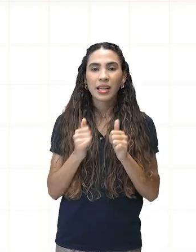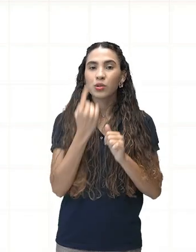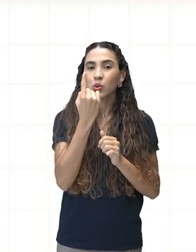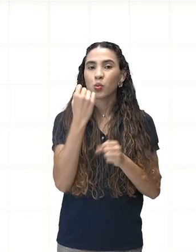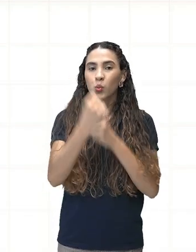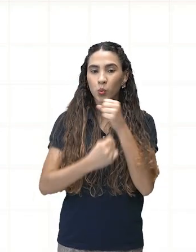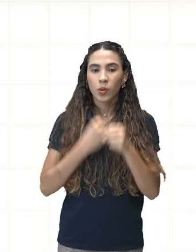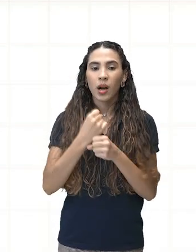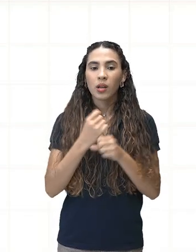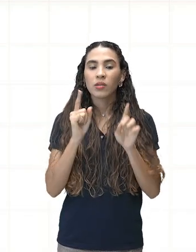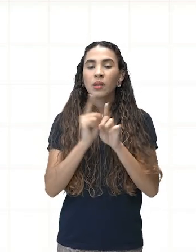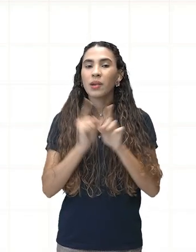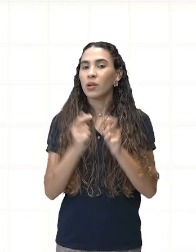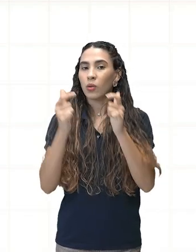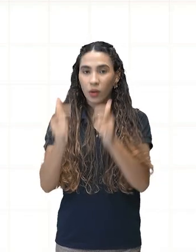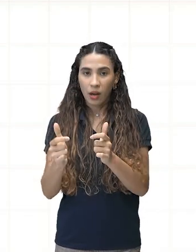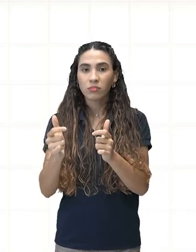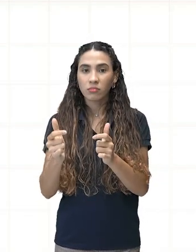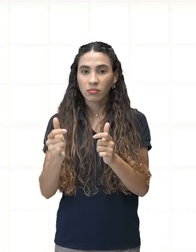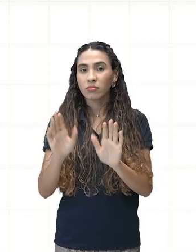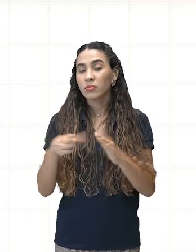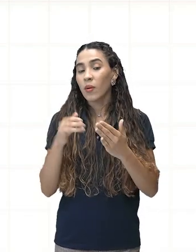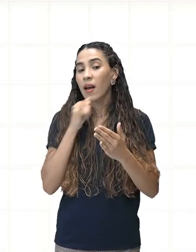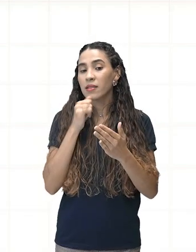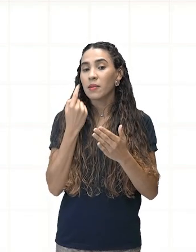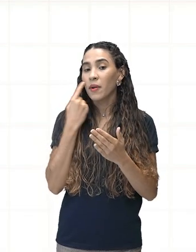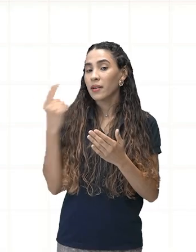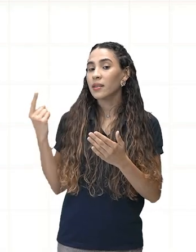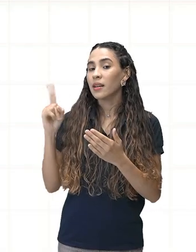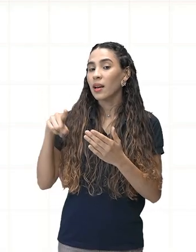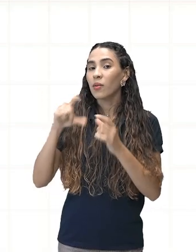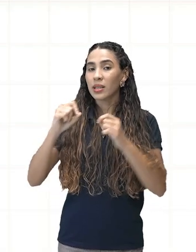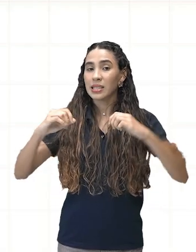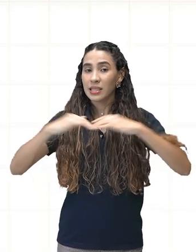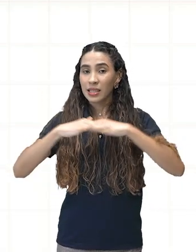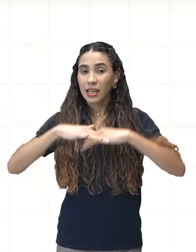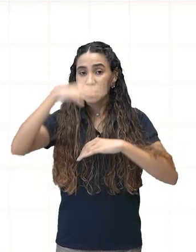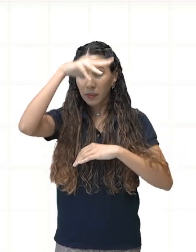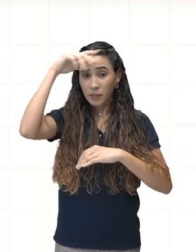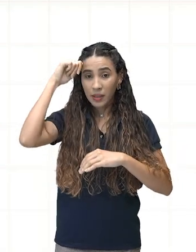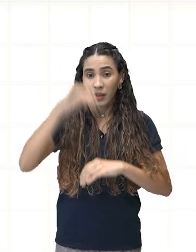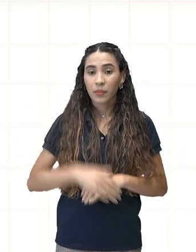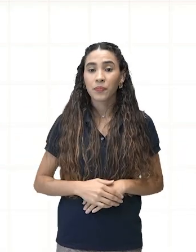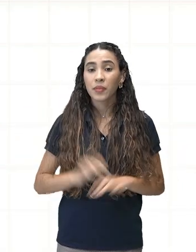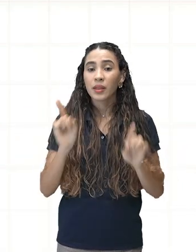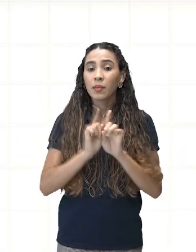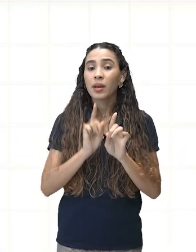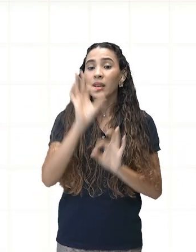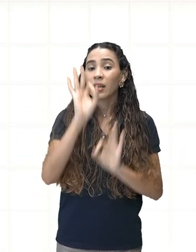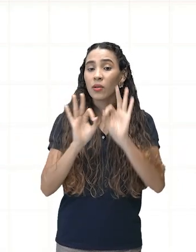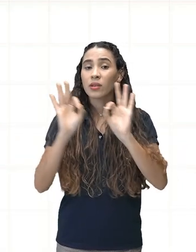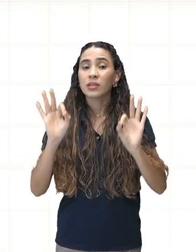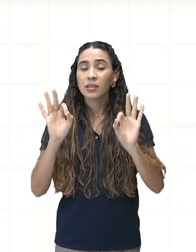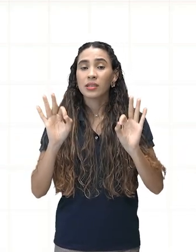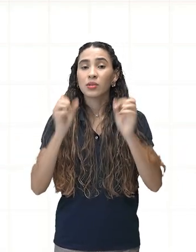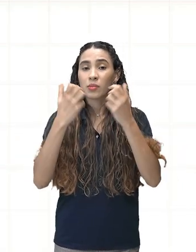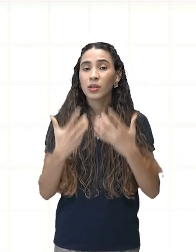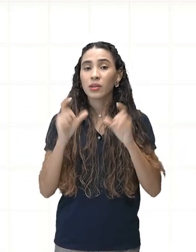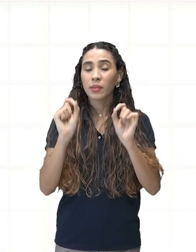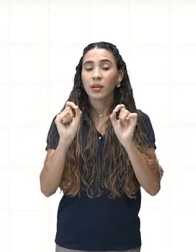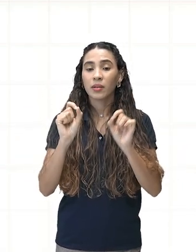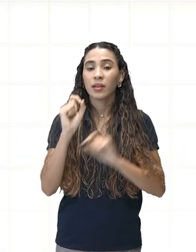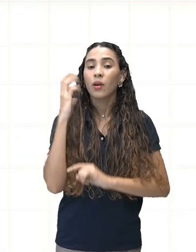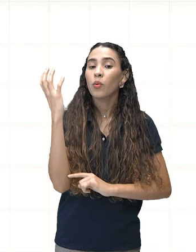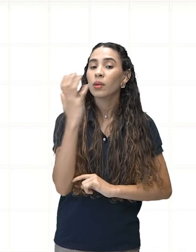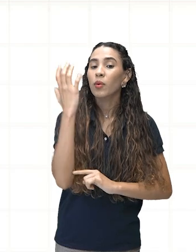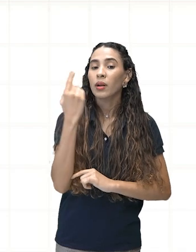um ano em uma determinada localidade. Neste caso aqui, é a cidade de Manaus. Destaco também para vocês que o